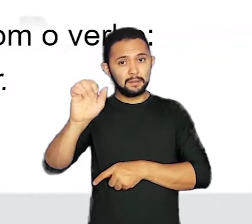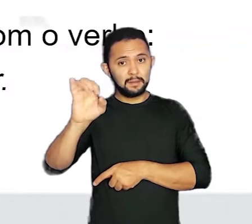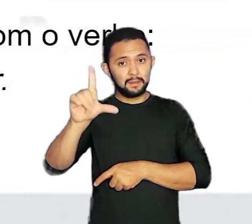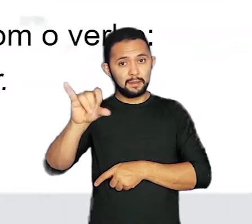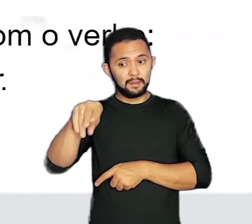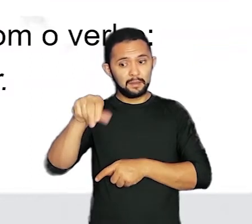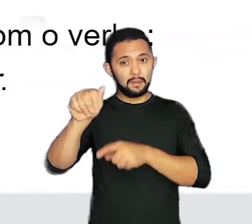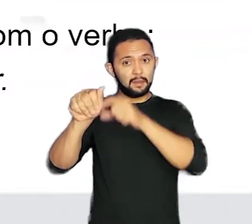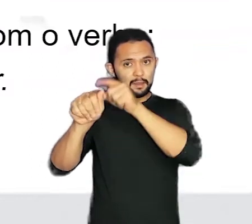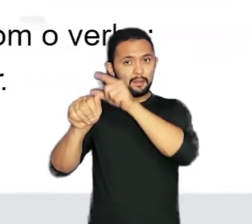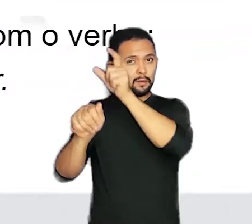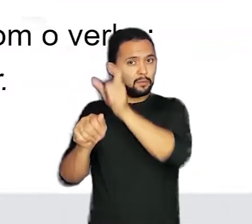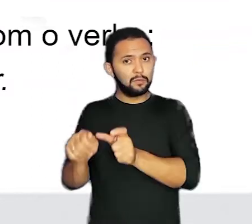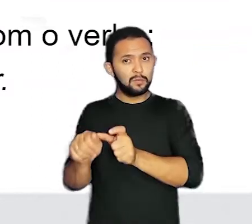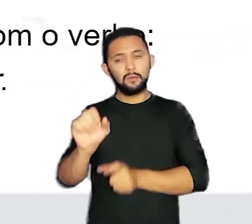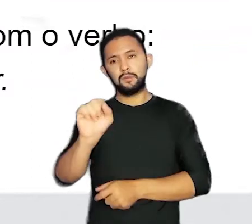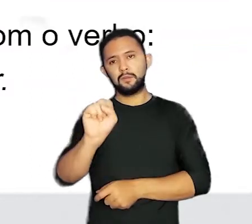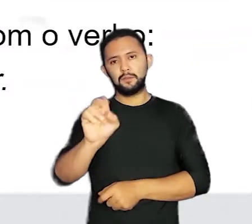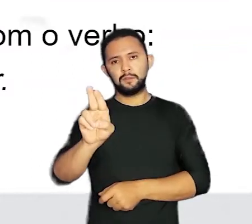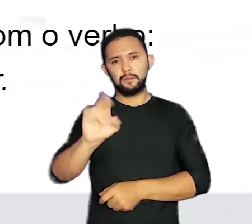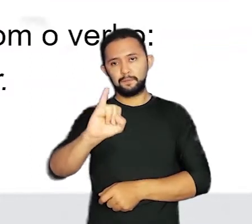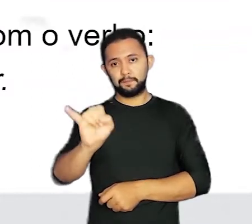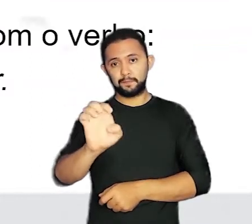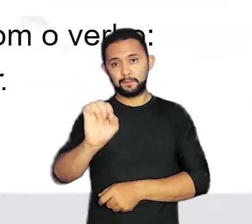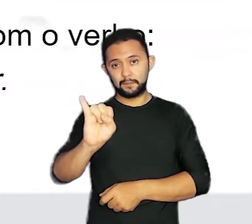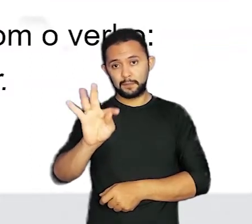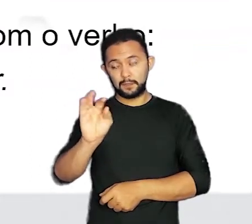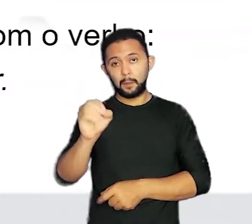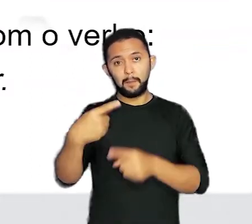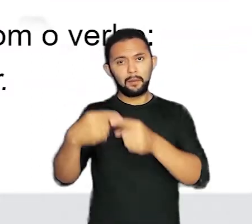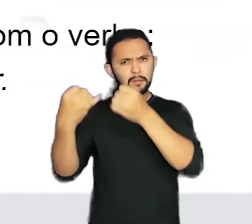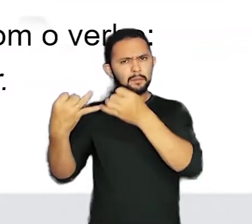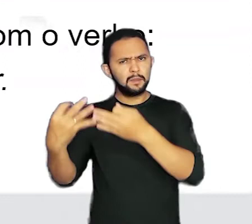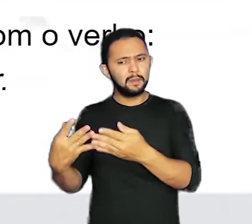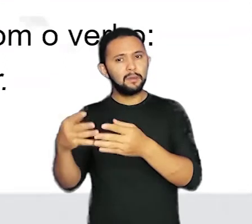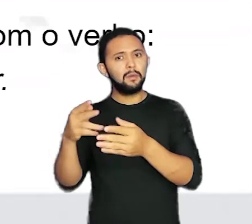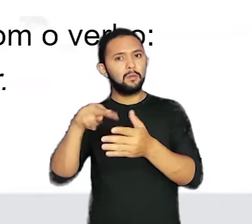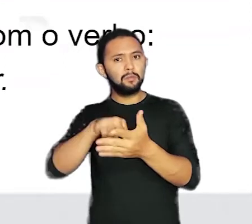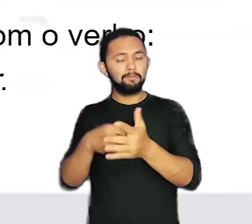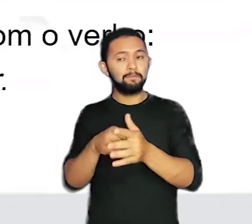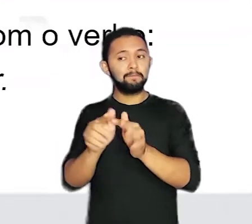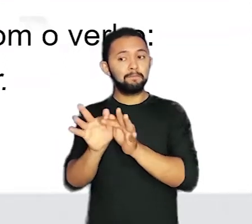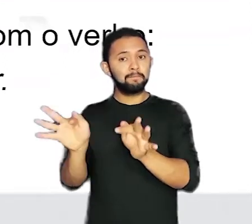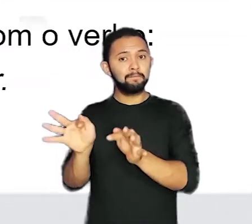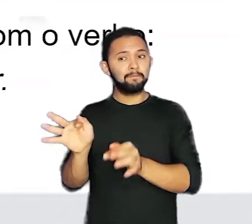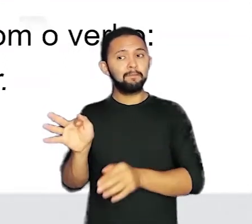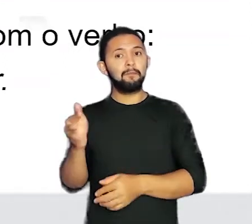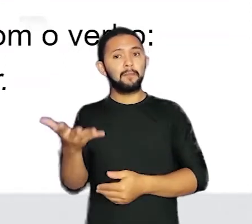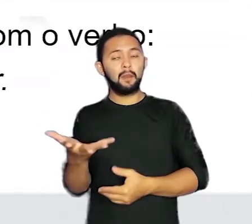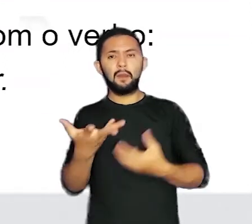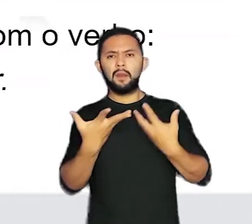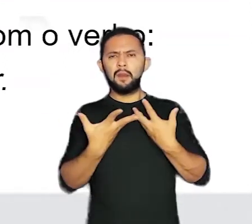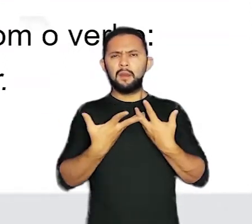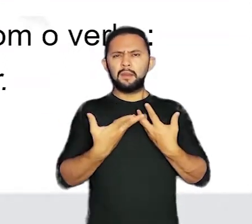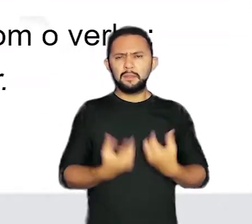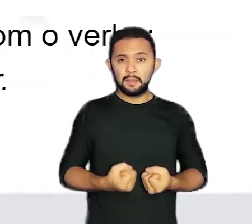estamos declarando, é que a gente vai chamar de sujeito. Então, Celina está cansada de trabalhar. A gente pergunta assim, ó, quem é que está